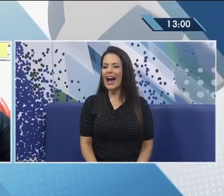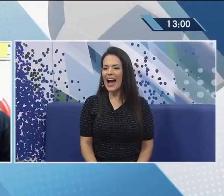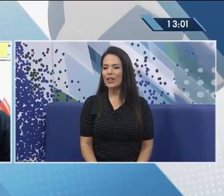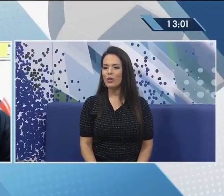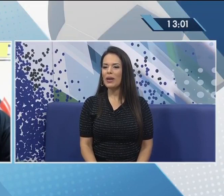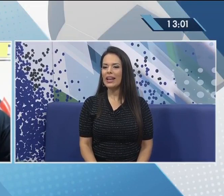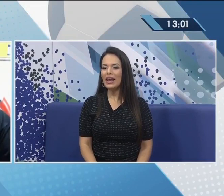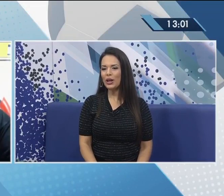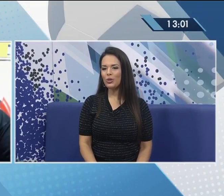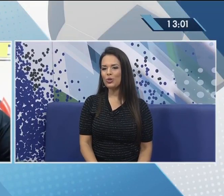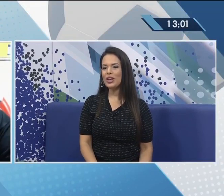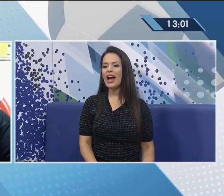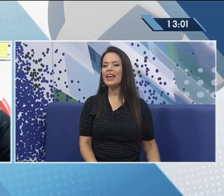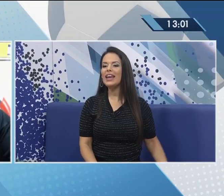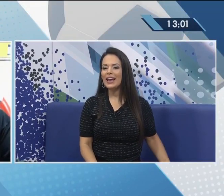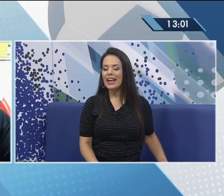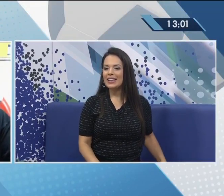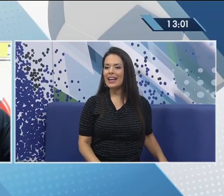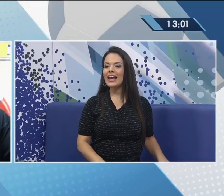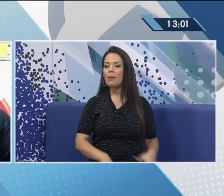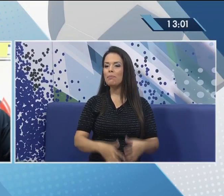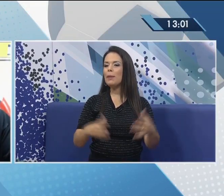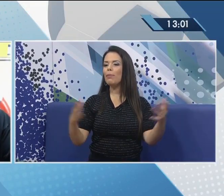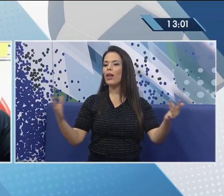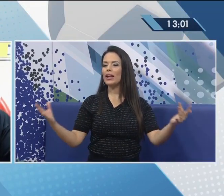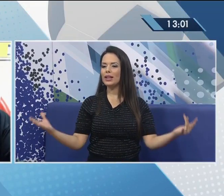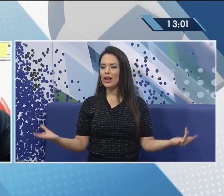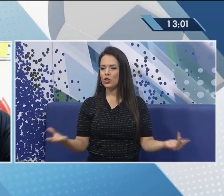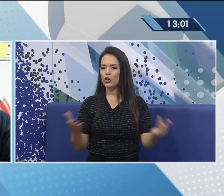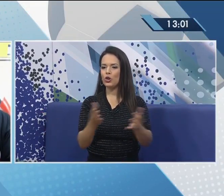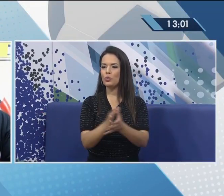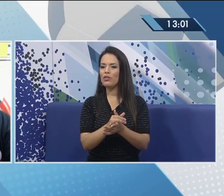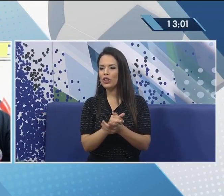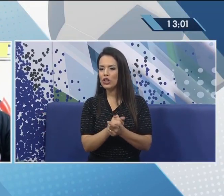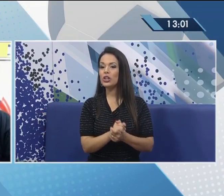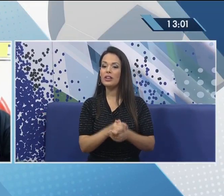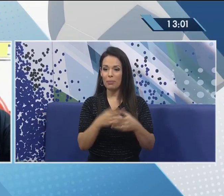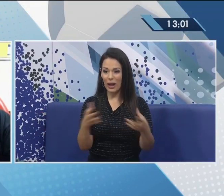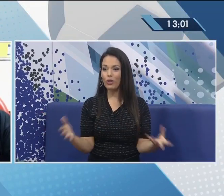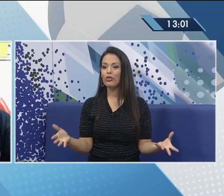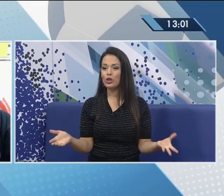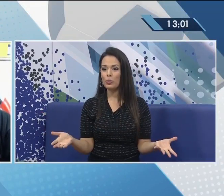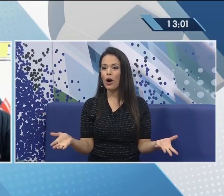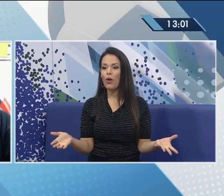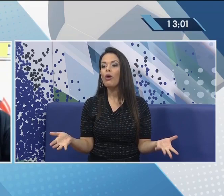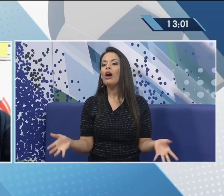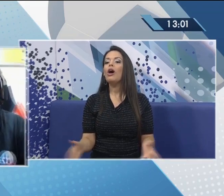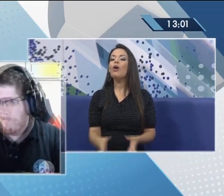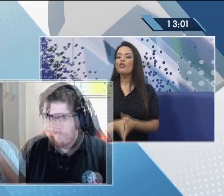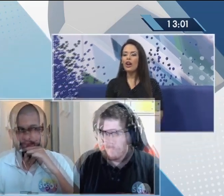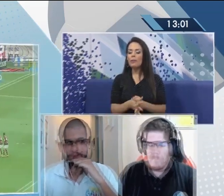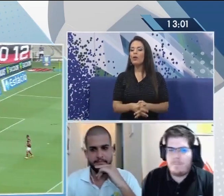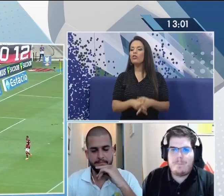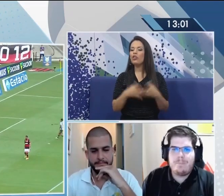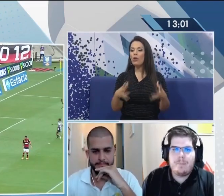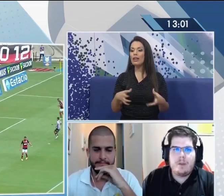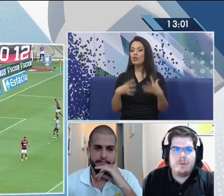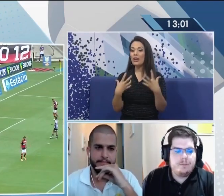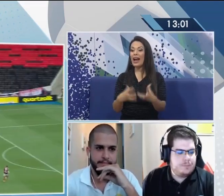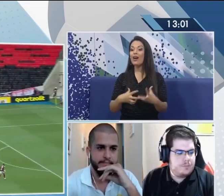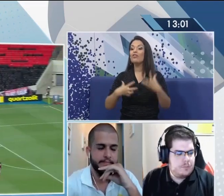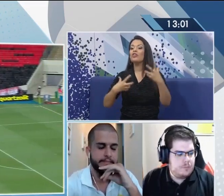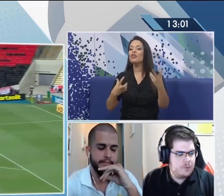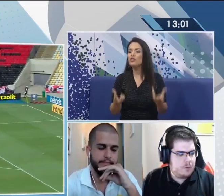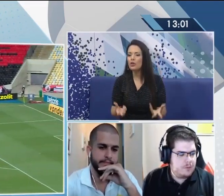Boa tarde, meninos. E aí, naquela bipolaridade de 2020 e também no futebol, o Flamengo volta